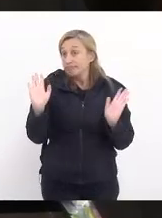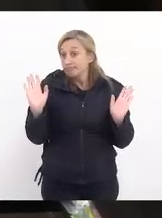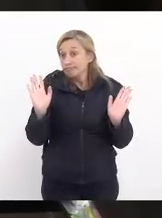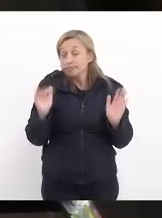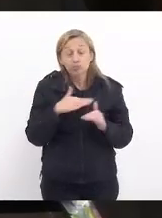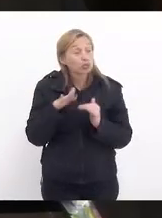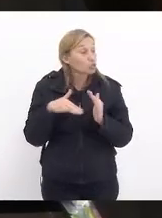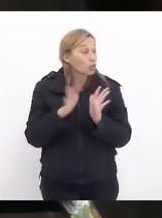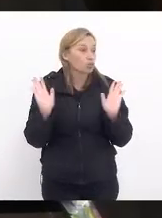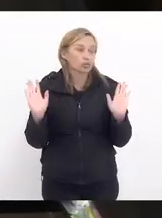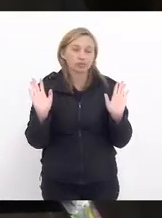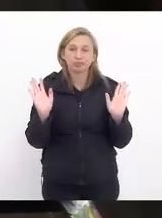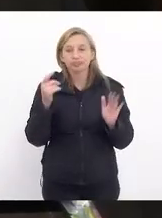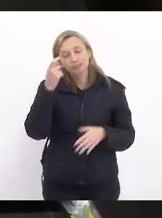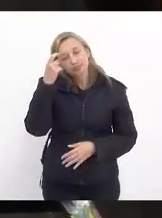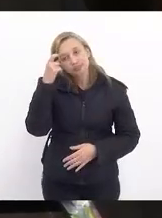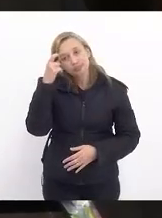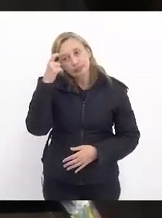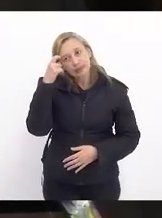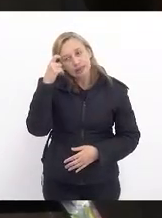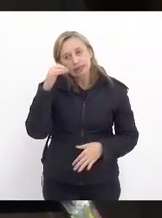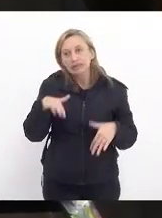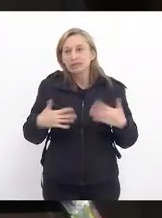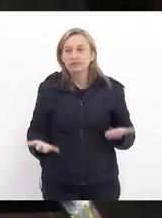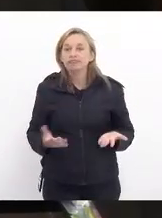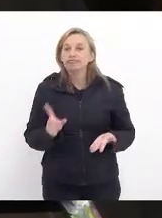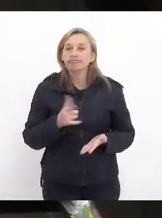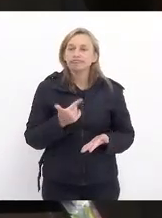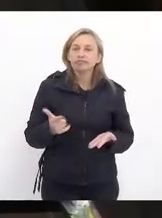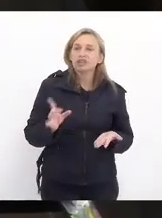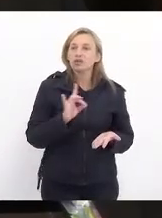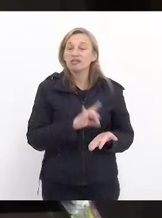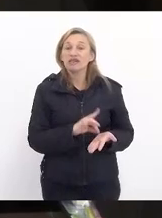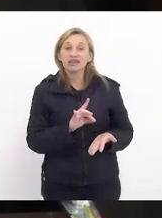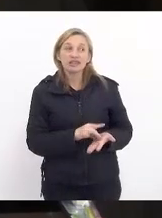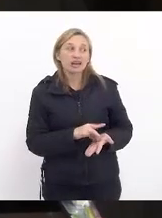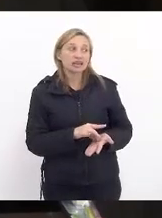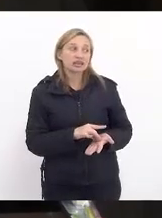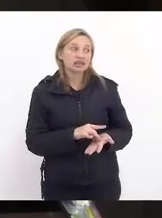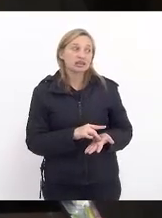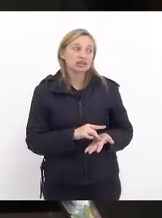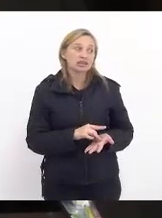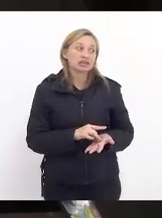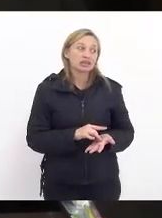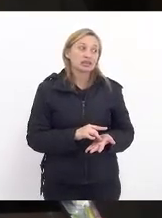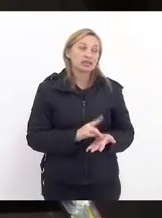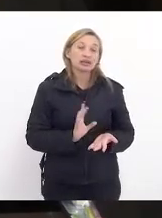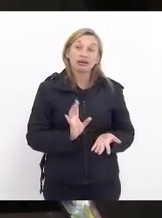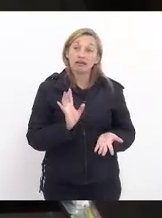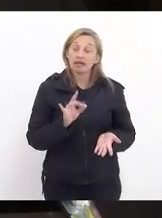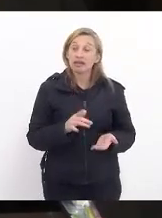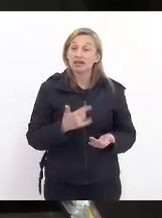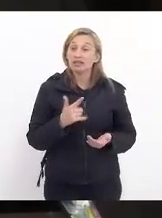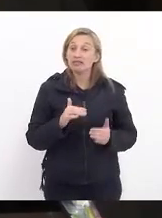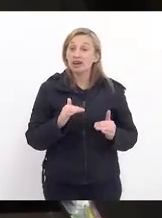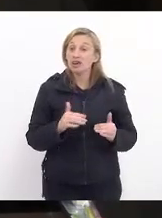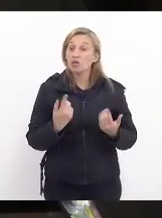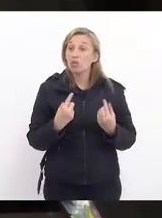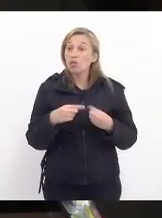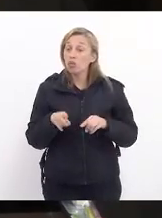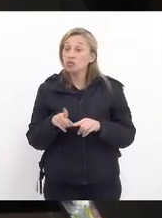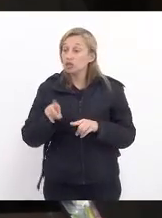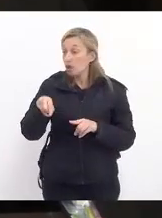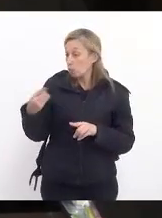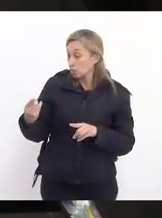todos sem exceção então não há uma verdade relativa que vai sobrepor